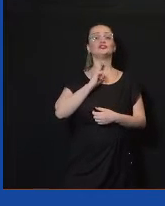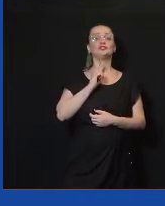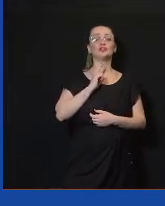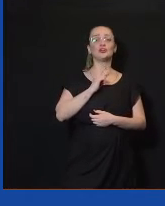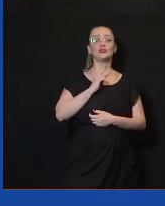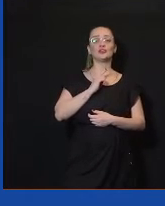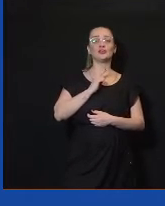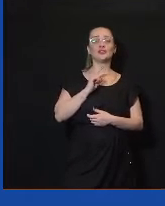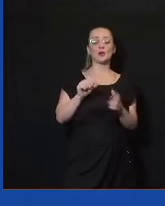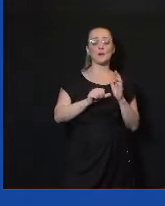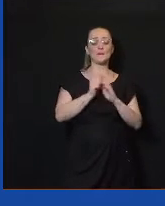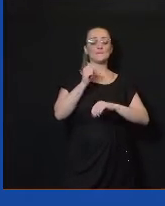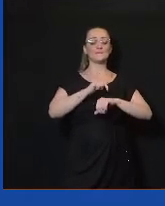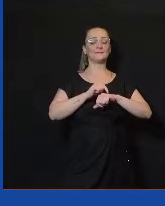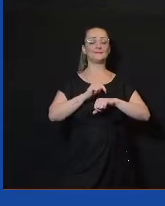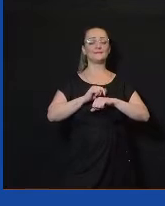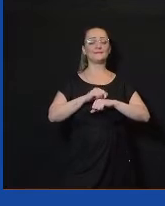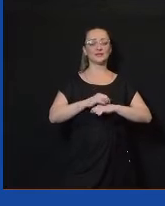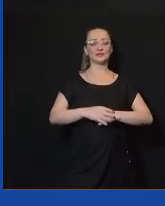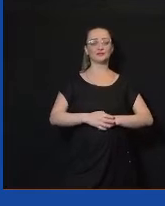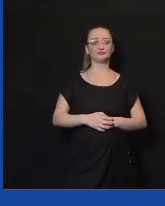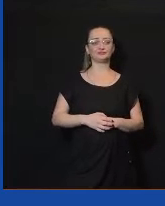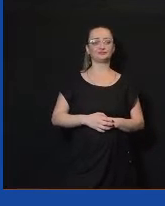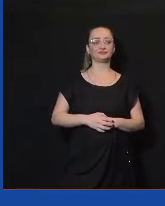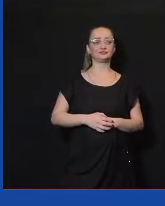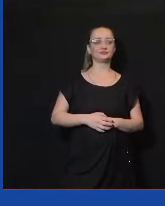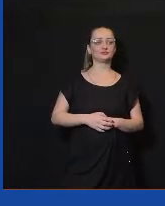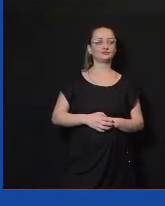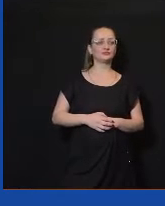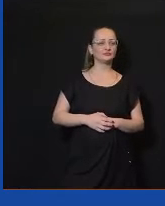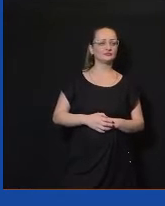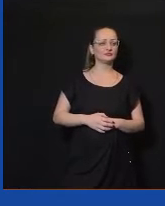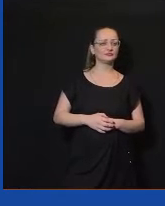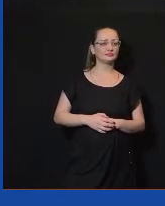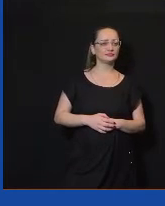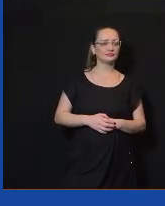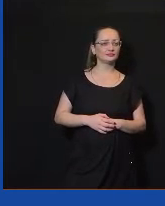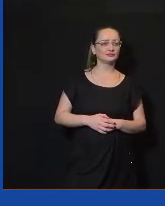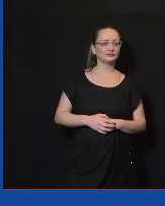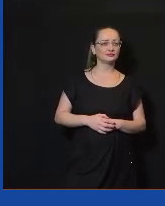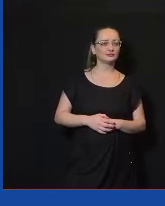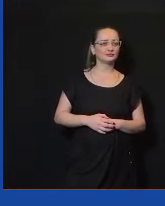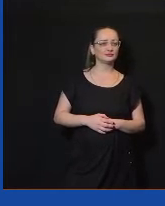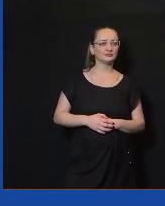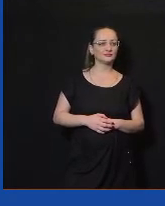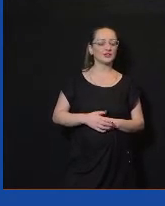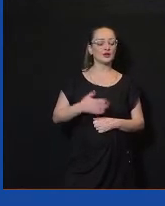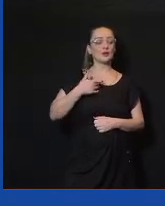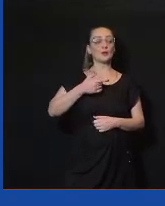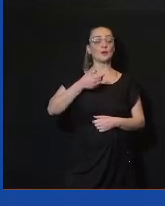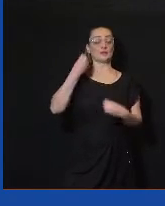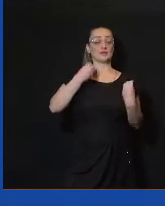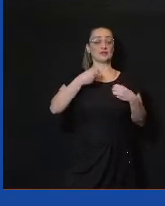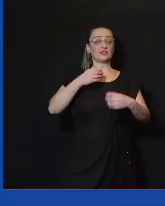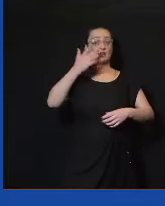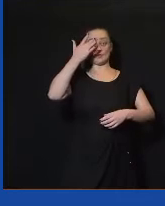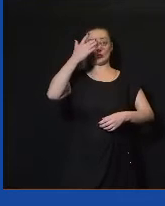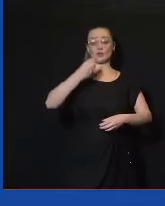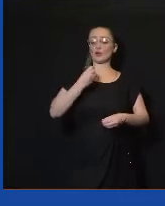no primeiro momento, fazer o que é o nosso ofício, tentar entender um pouco sobre a